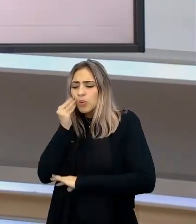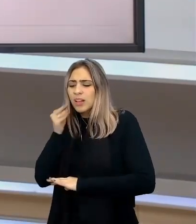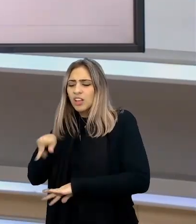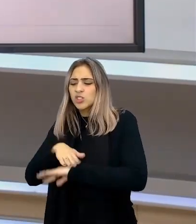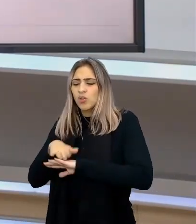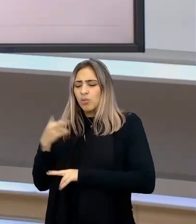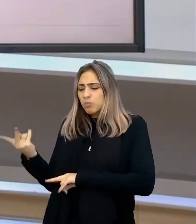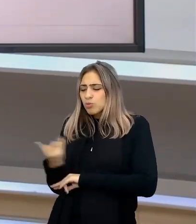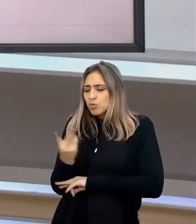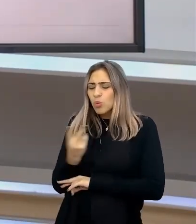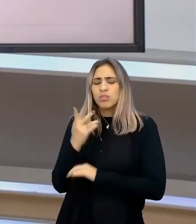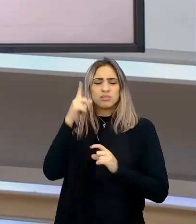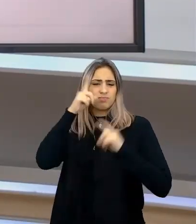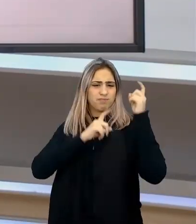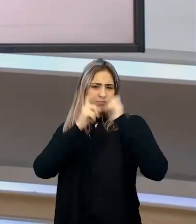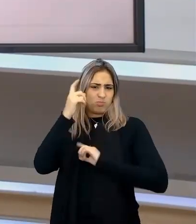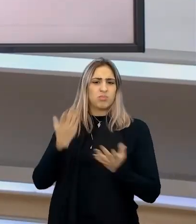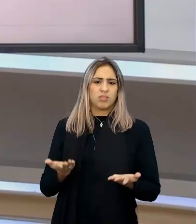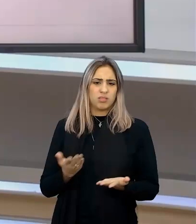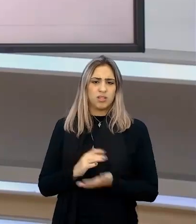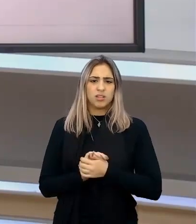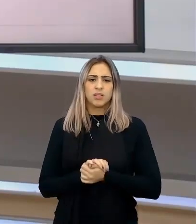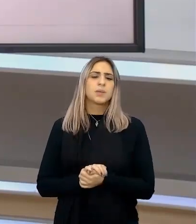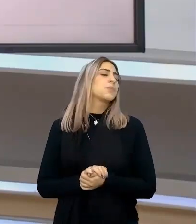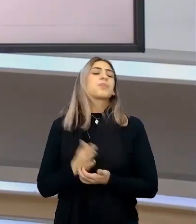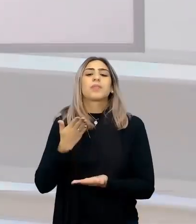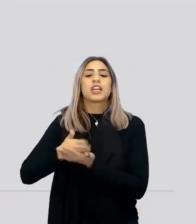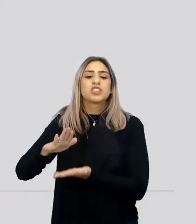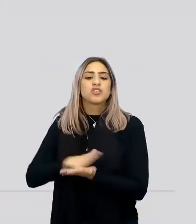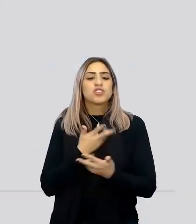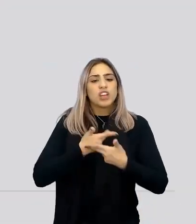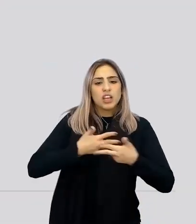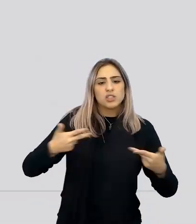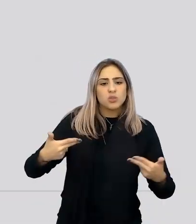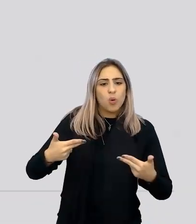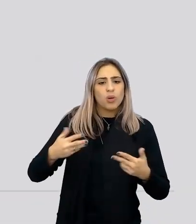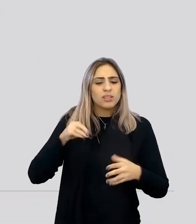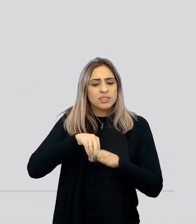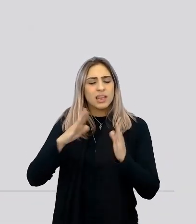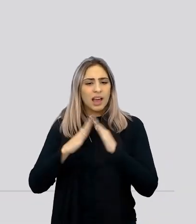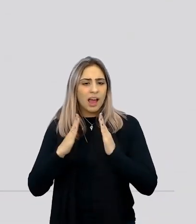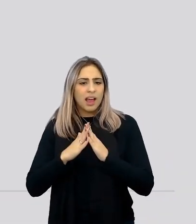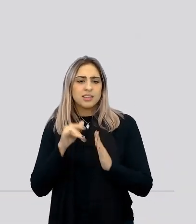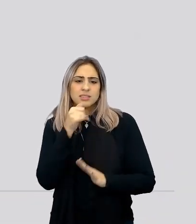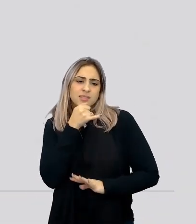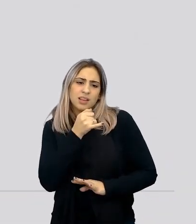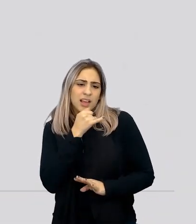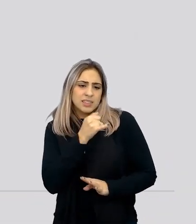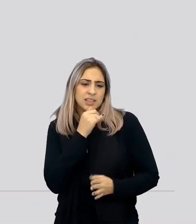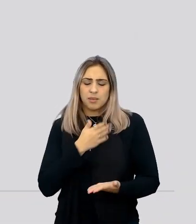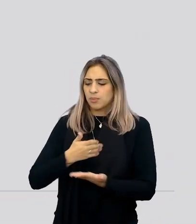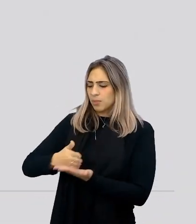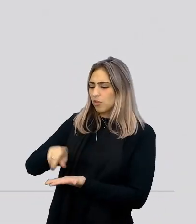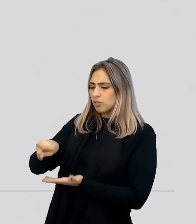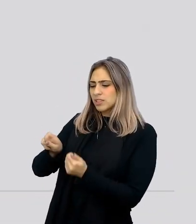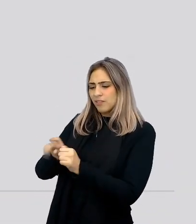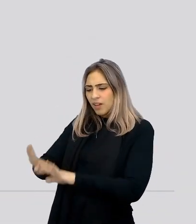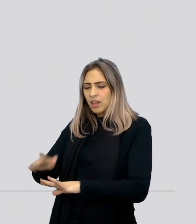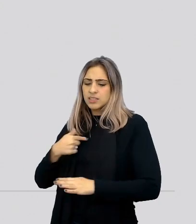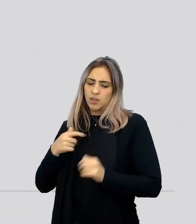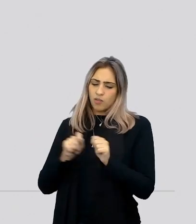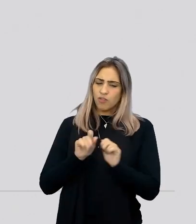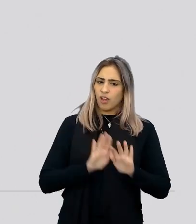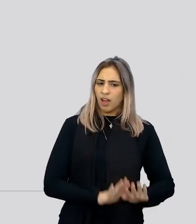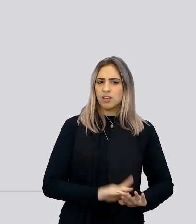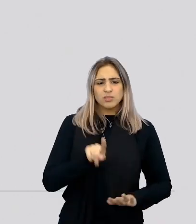Isso é super importante. Dividir as tarefas domésticas de forma igual. Isso é super importante. A